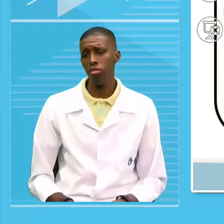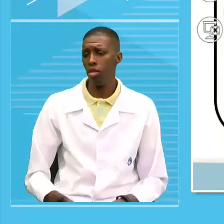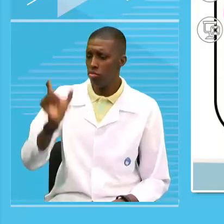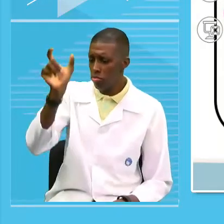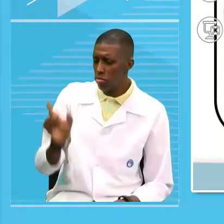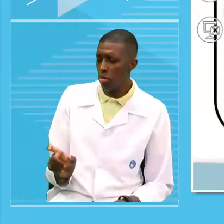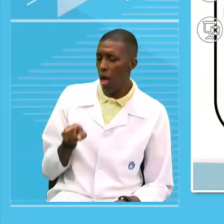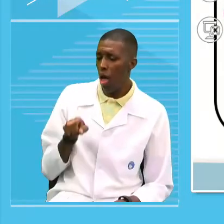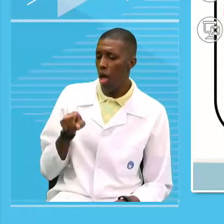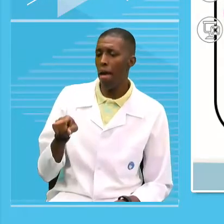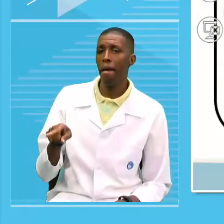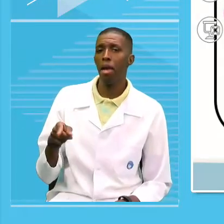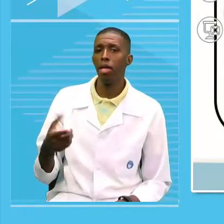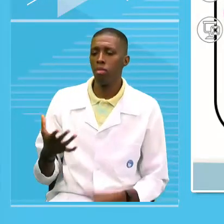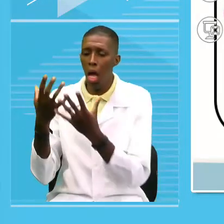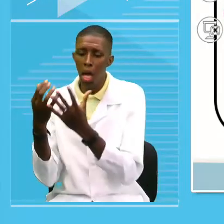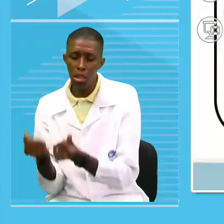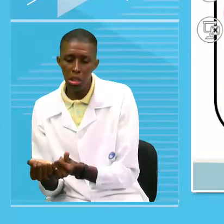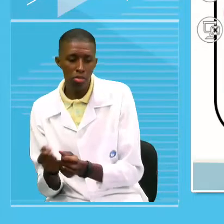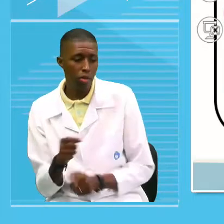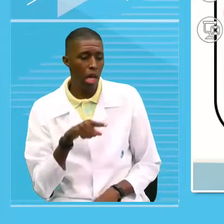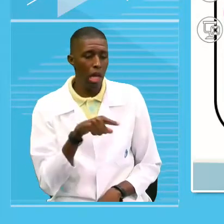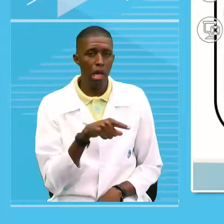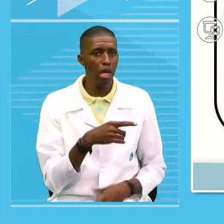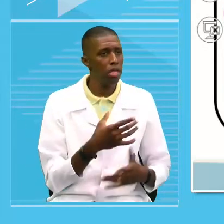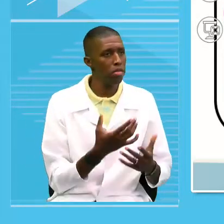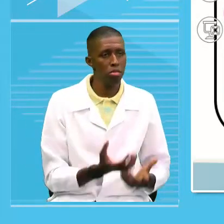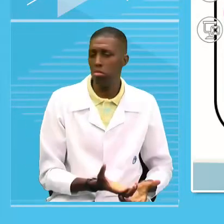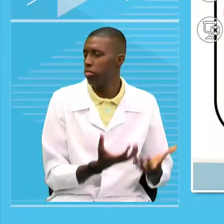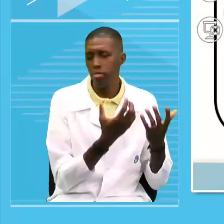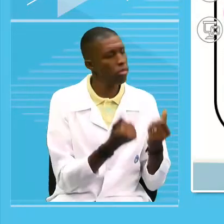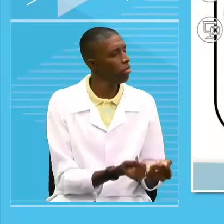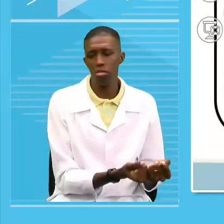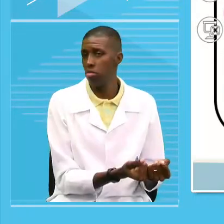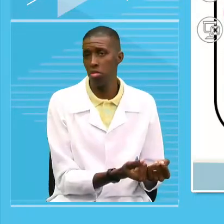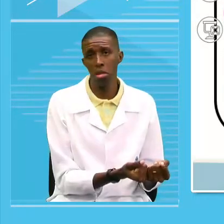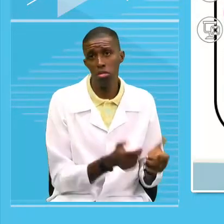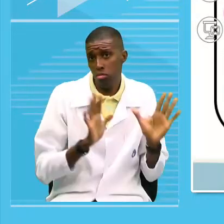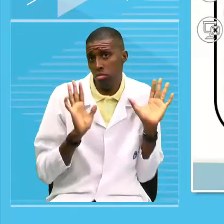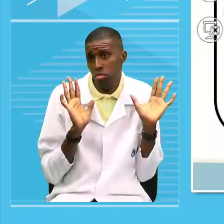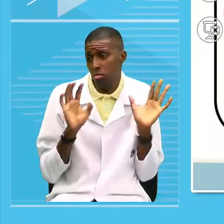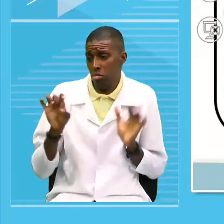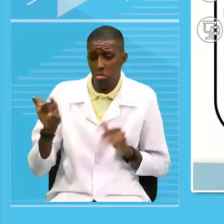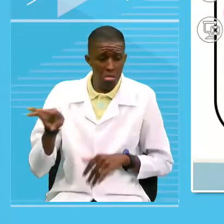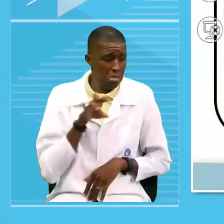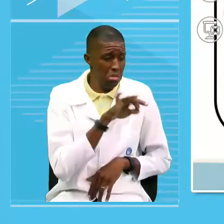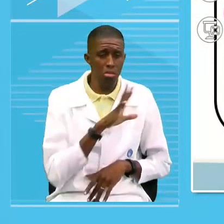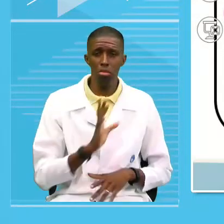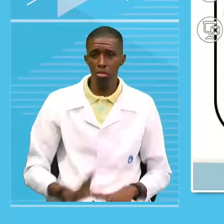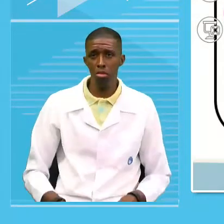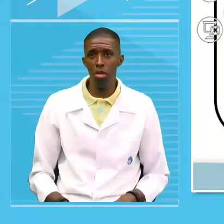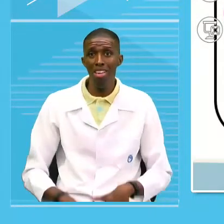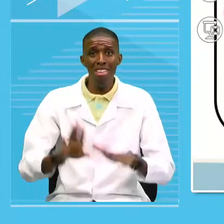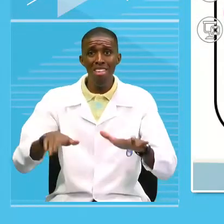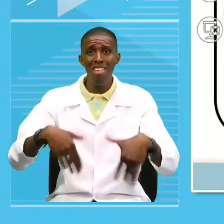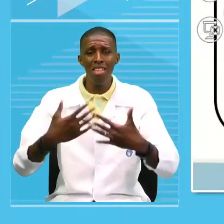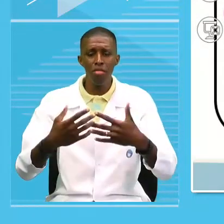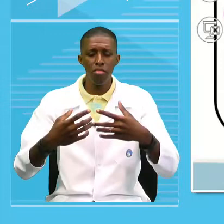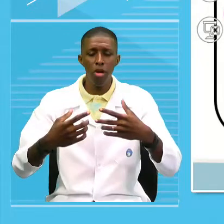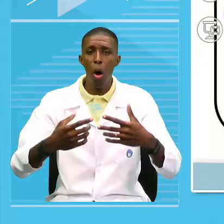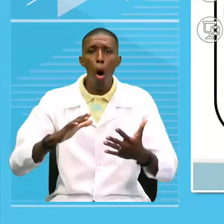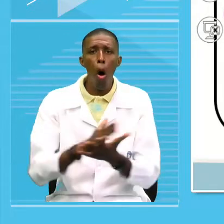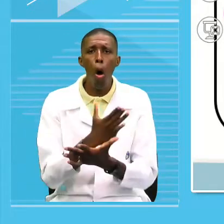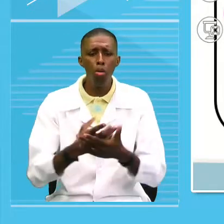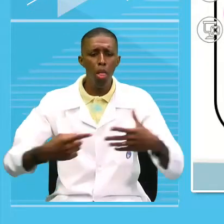o meu acesso à informação tudo isso influencia não dá para a gente entrar em guerra em conflito toda vez que a gente